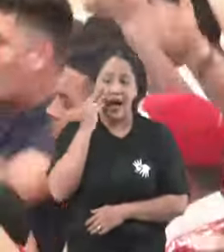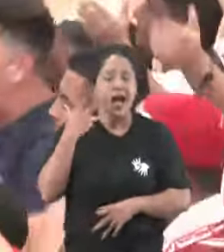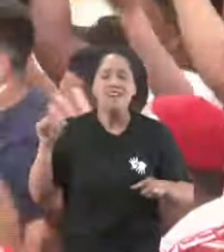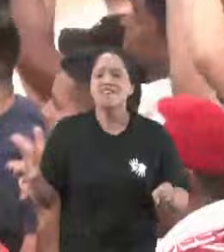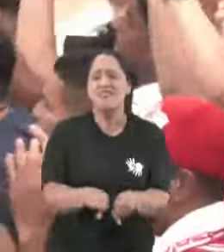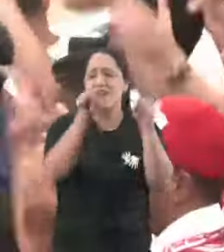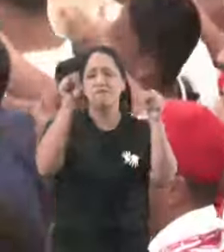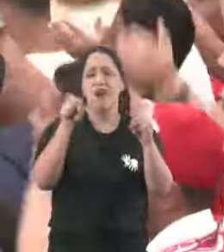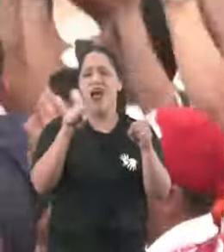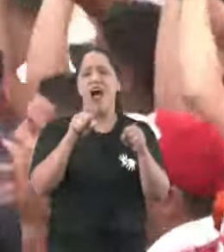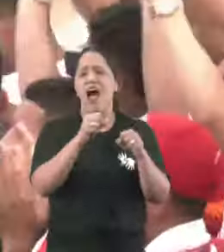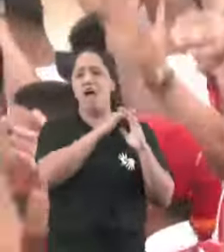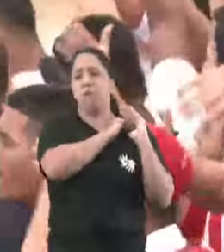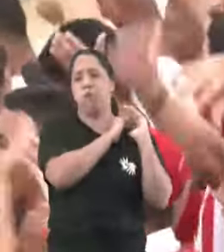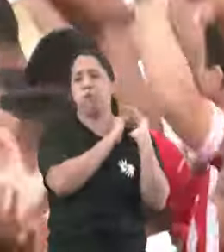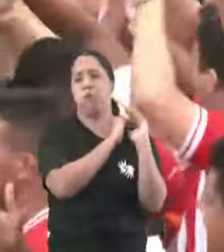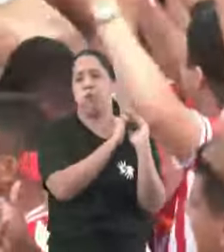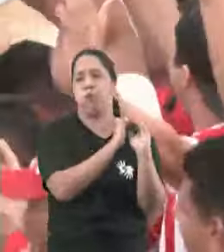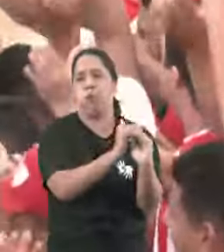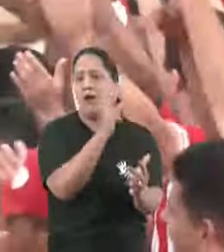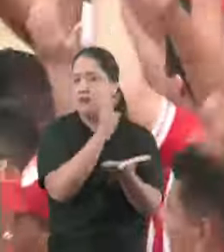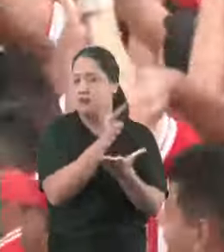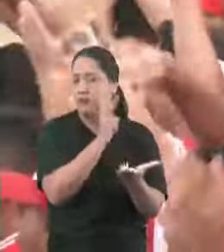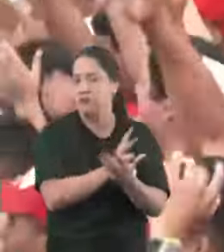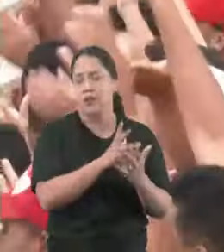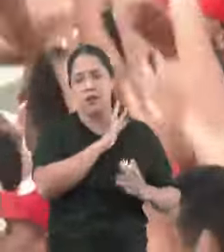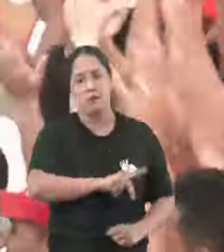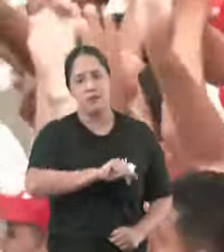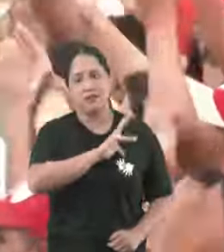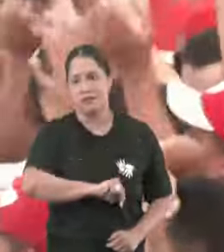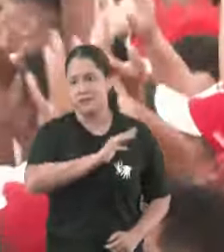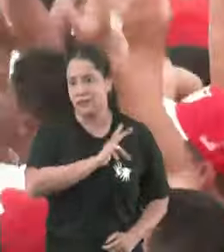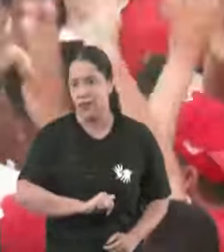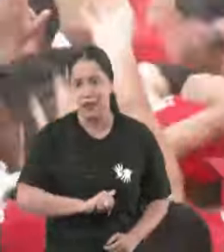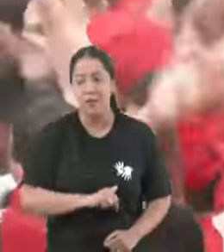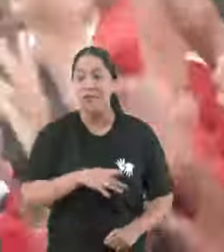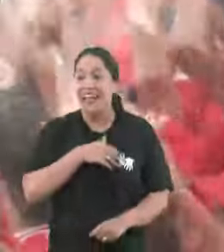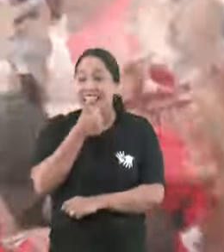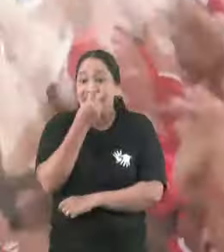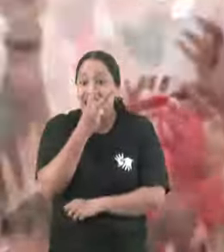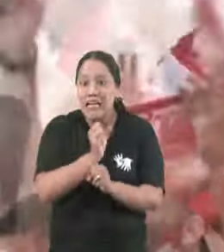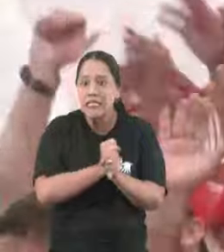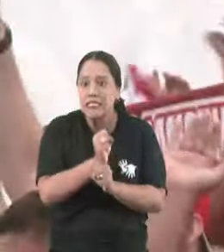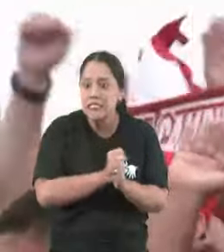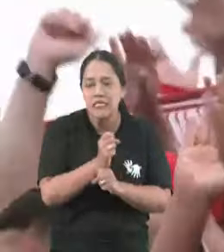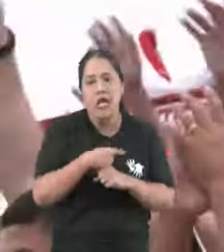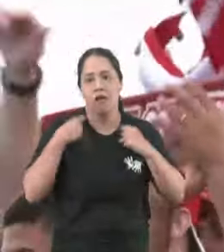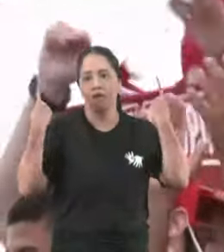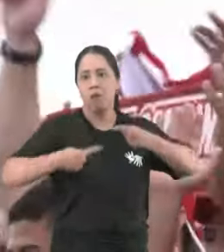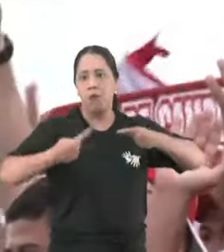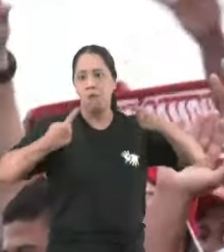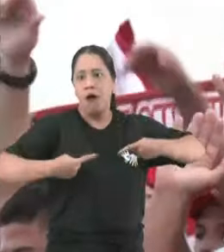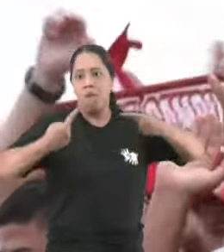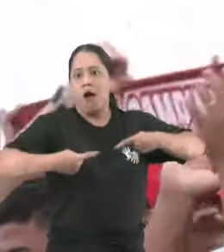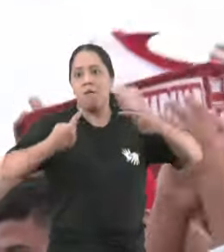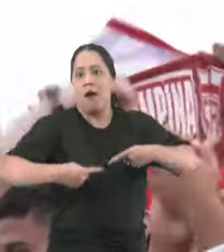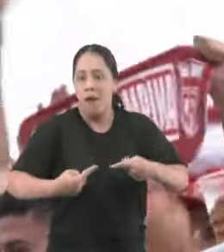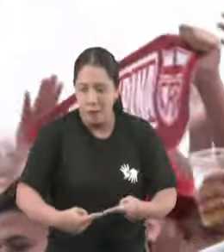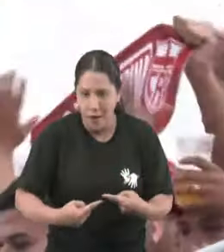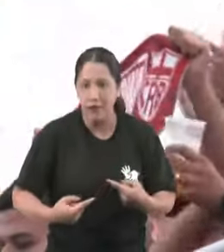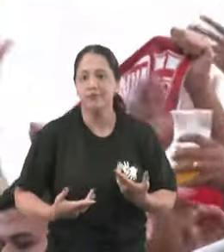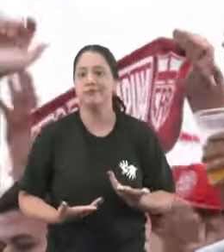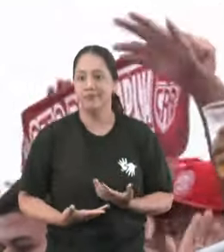essa hegemonia do CRB, chegar nos últimos 13 anos à decisão e